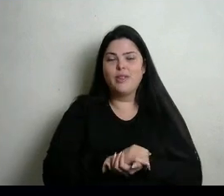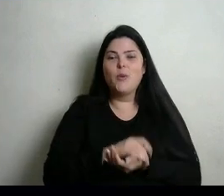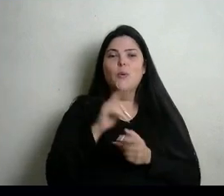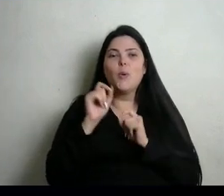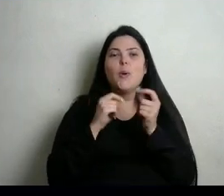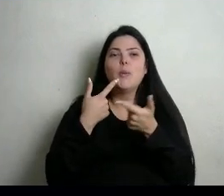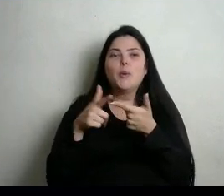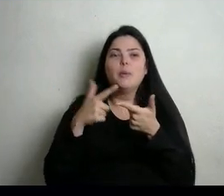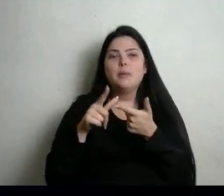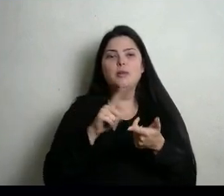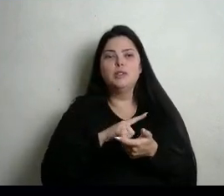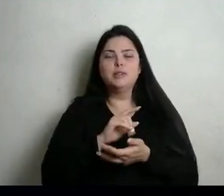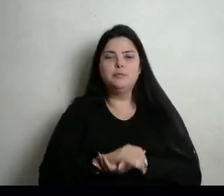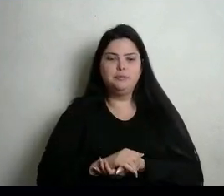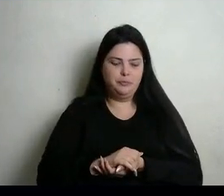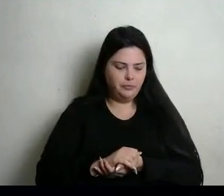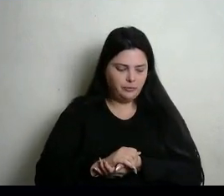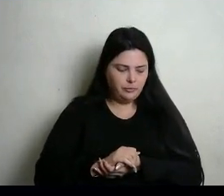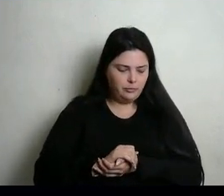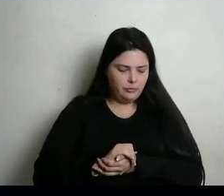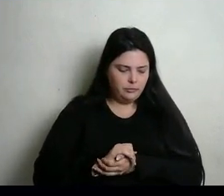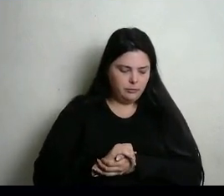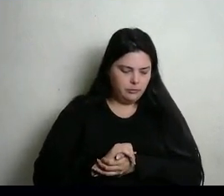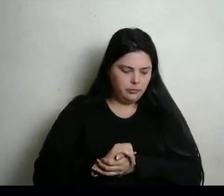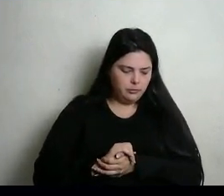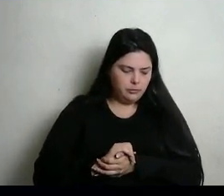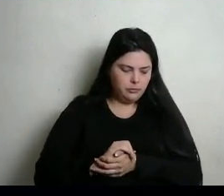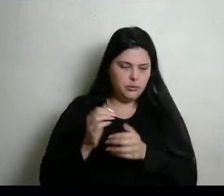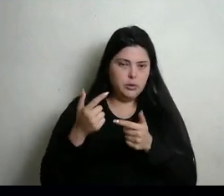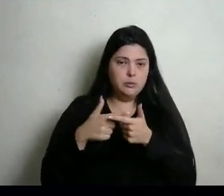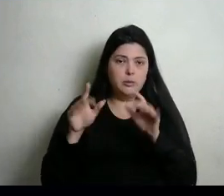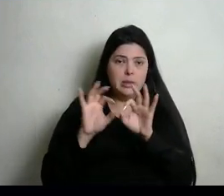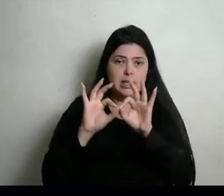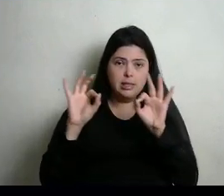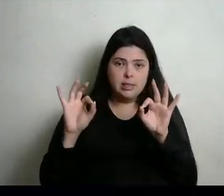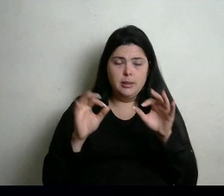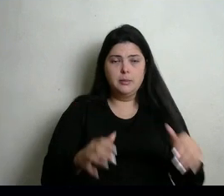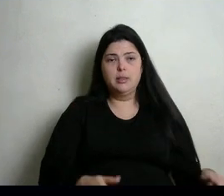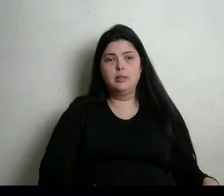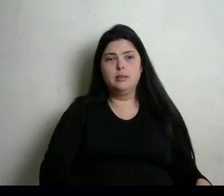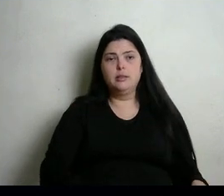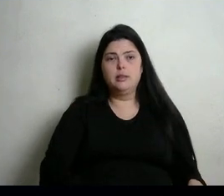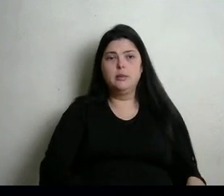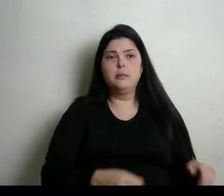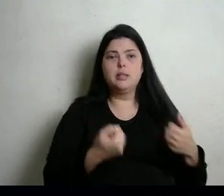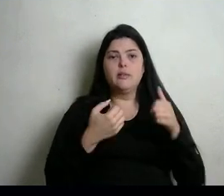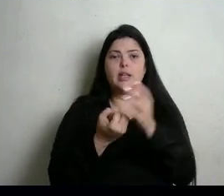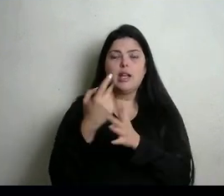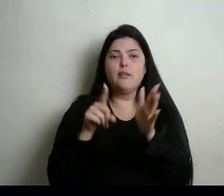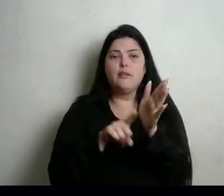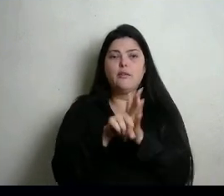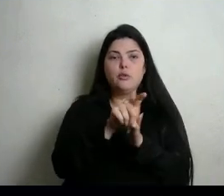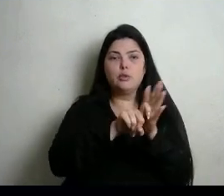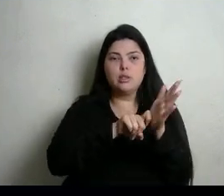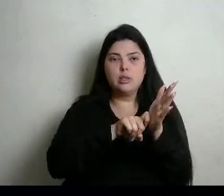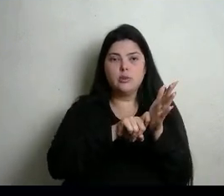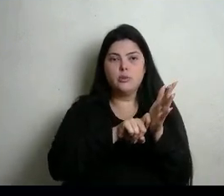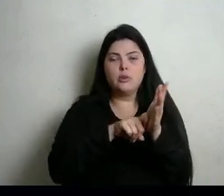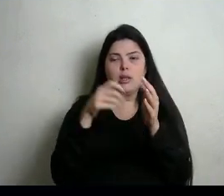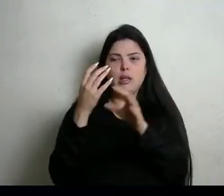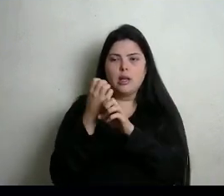tinha? Um problema bem simples. Eu tinha que gerar uma função que